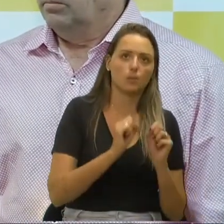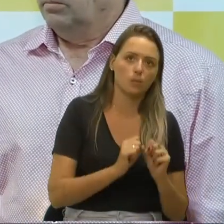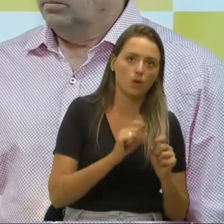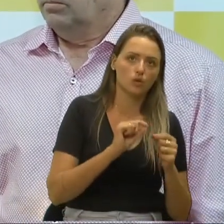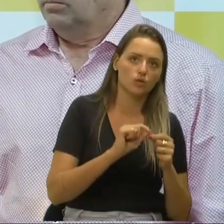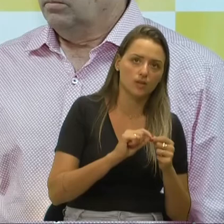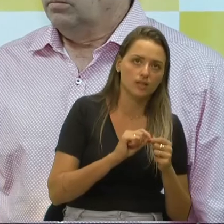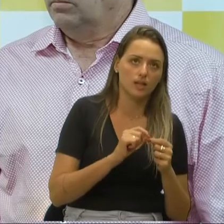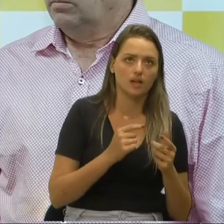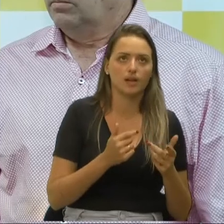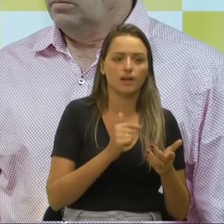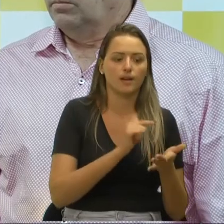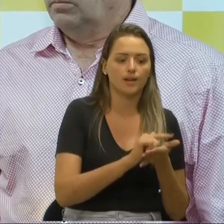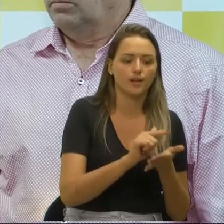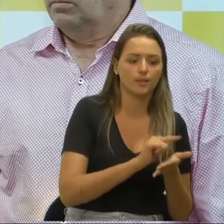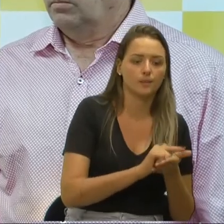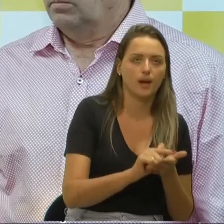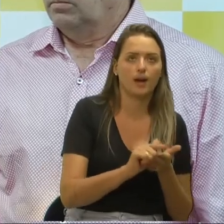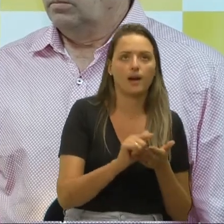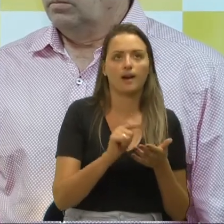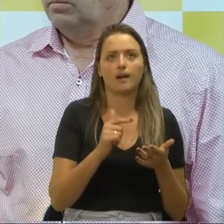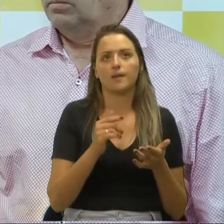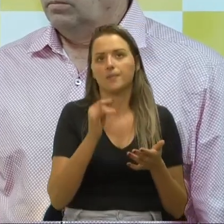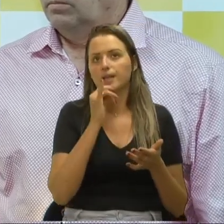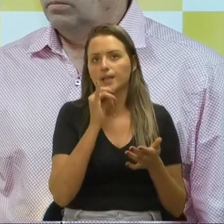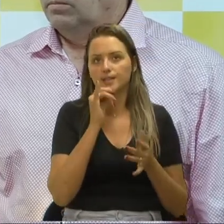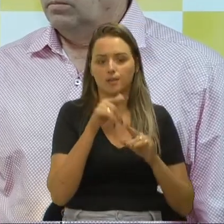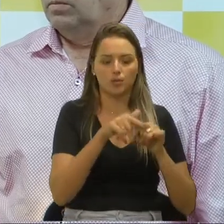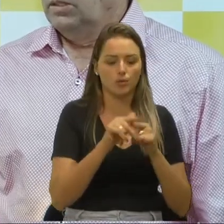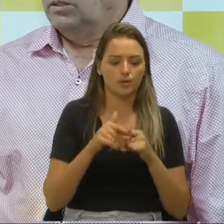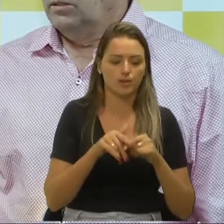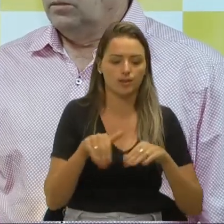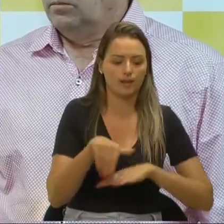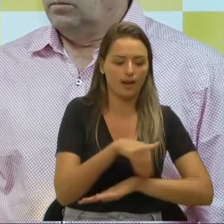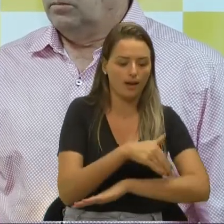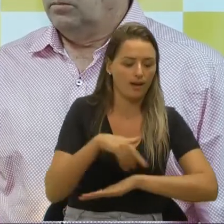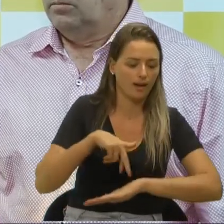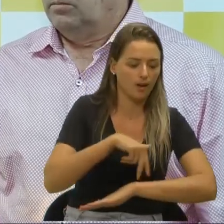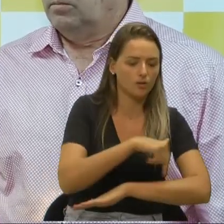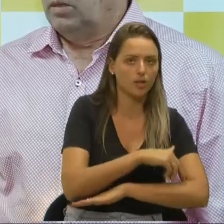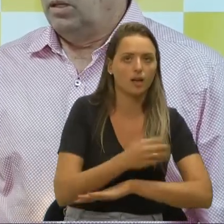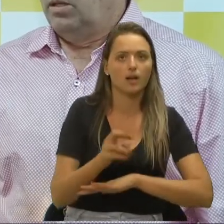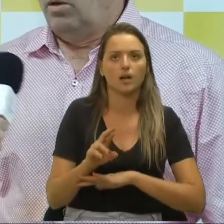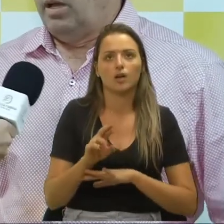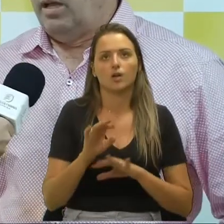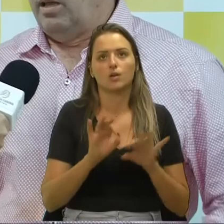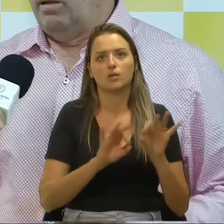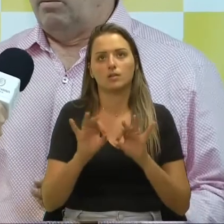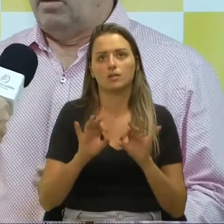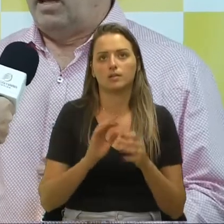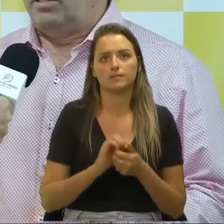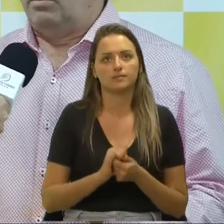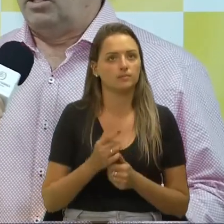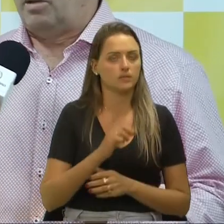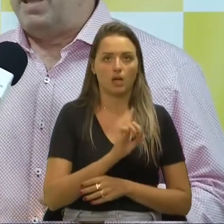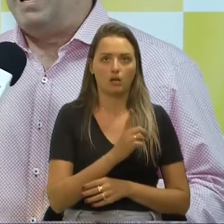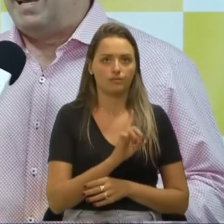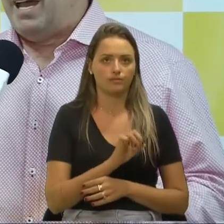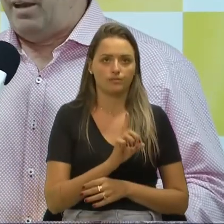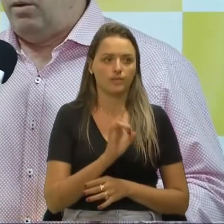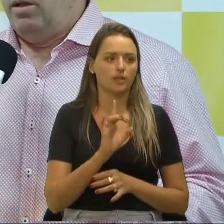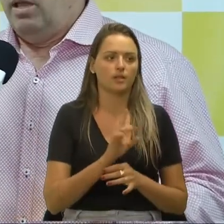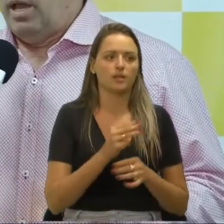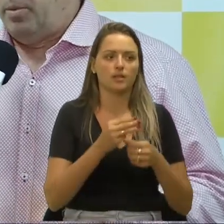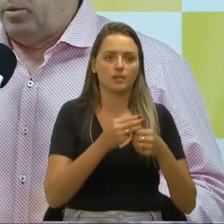fazer mesmo? A limpeza, vai poder, por exemplo, arrumar a calçada, não? O que, que vai dar para fazer na prática? Não, Márcio, eu vou deixar